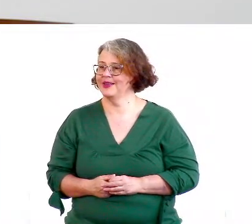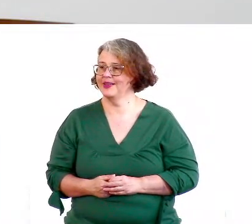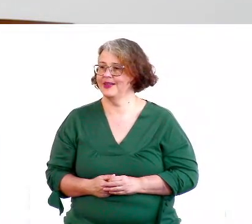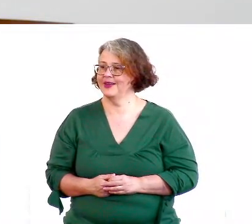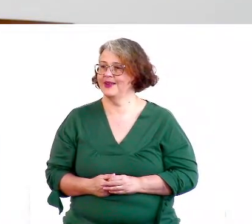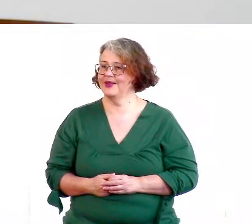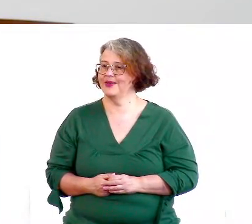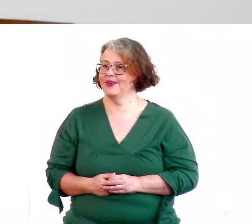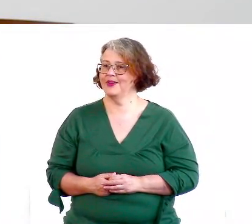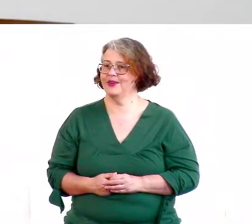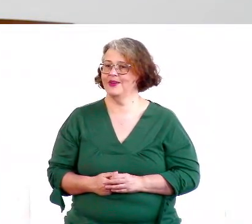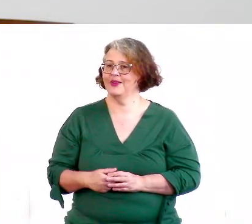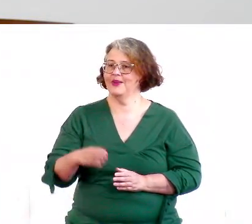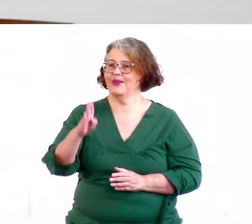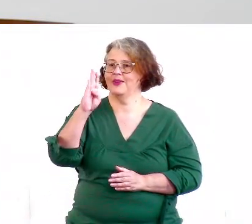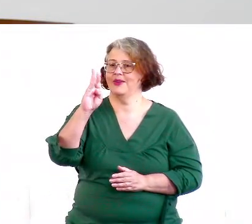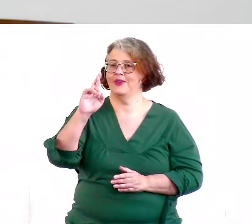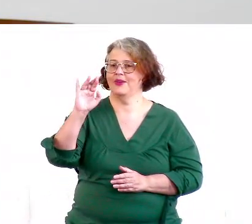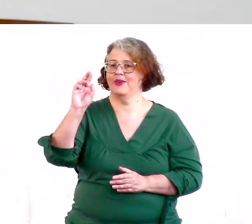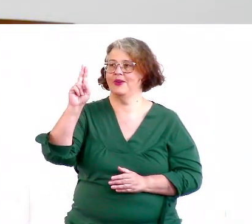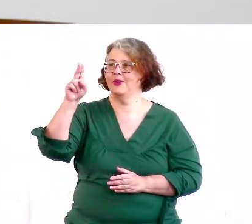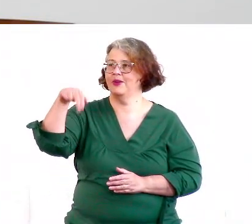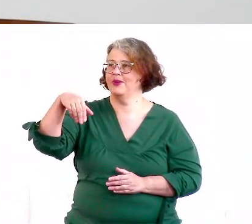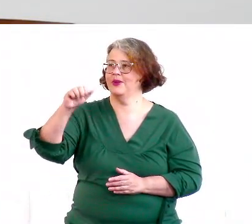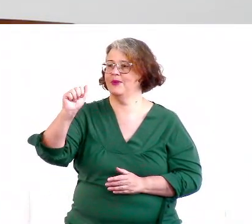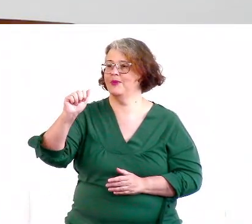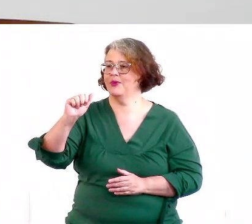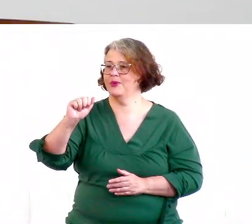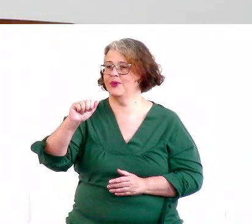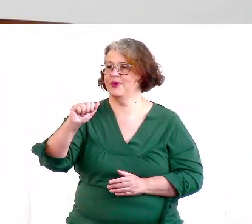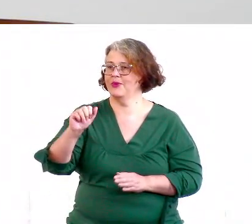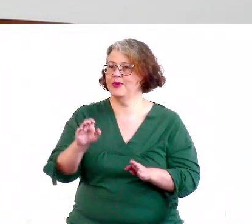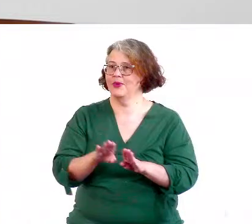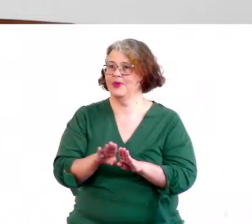Ainda o Bruno pela primeira vez, amigo da Cíntia também.